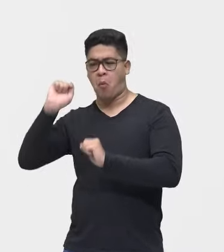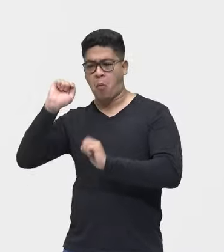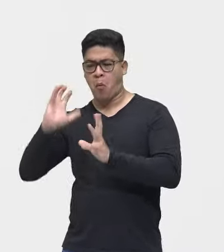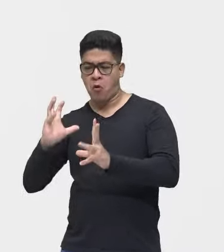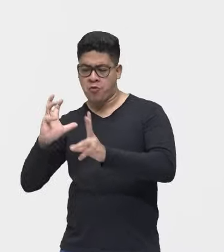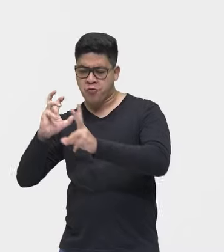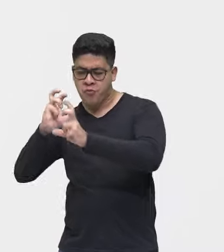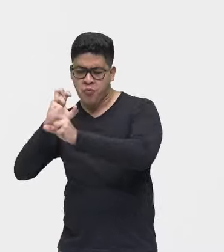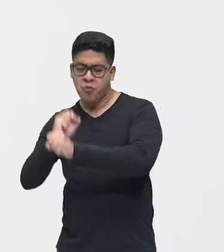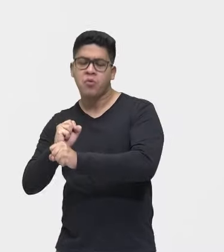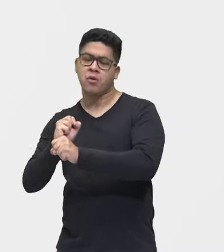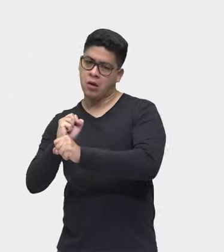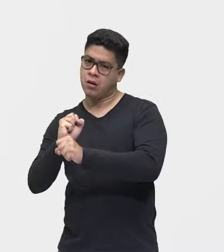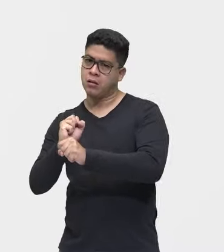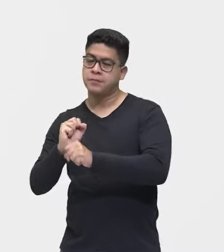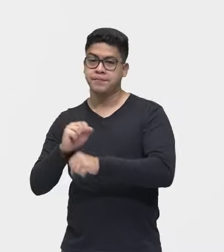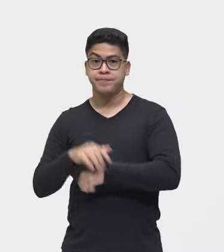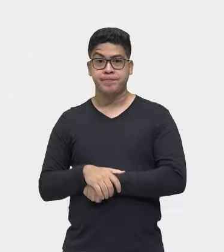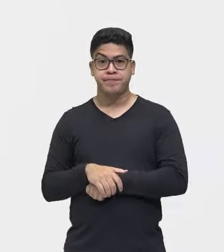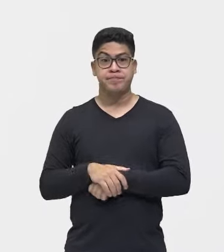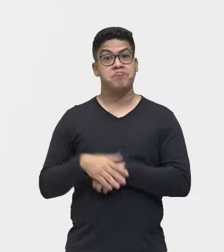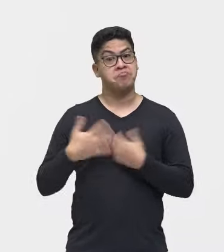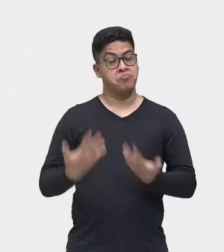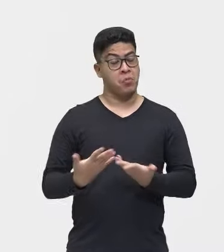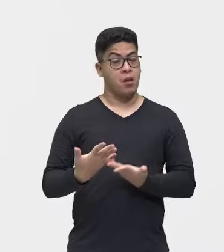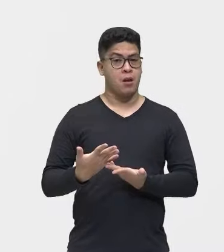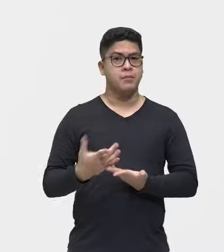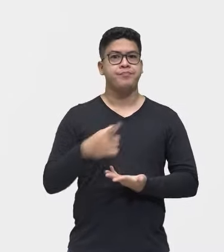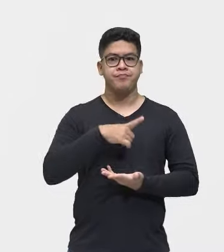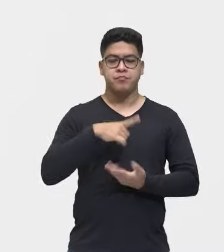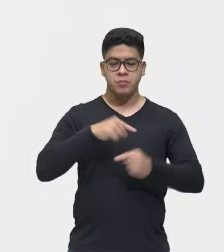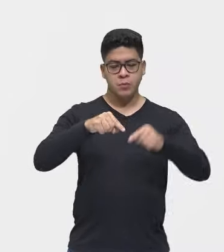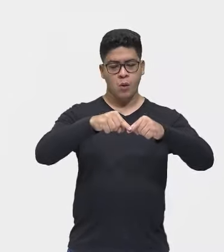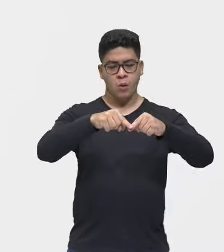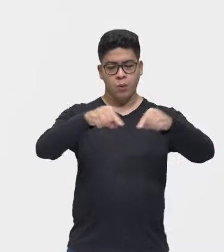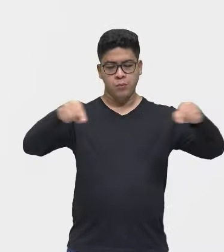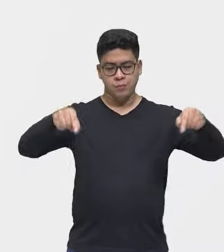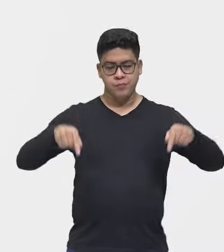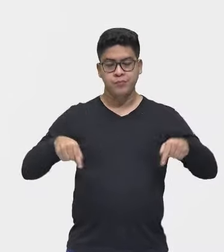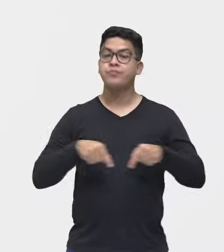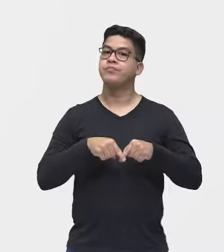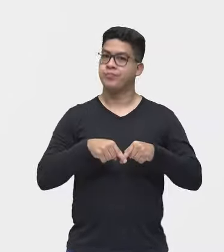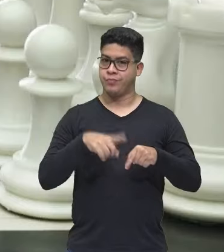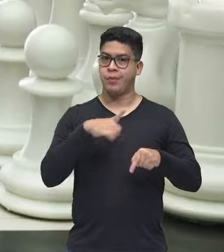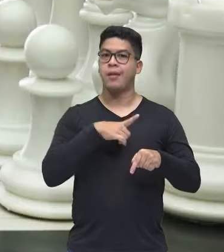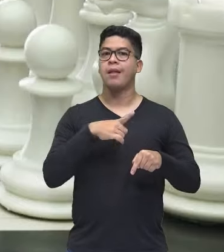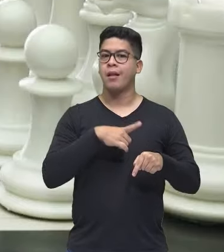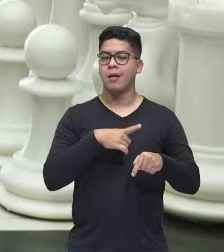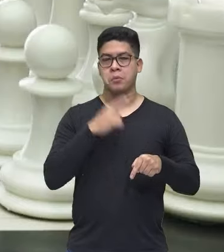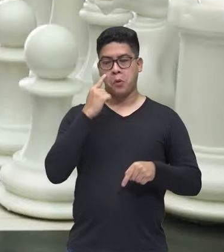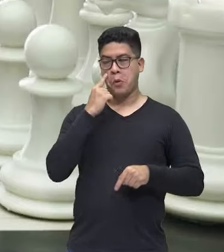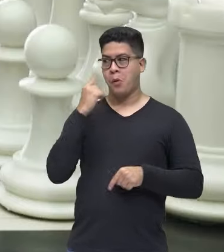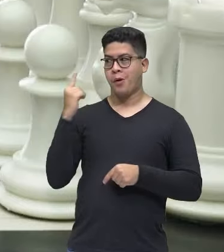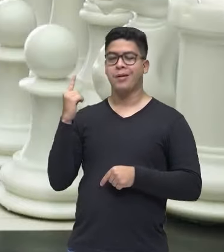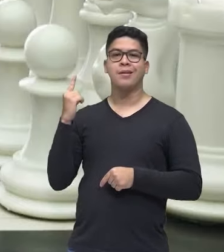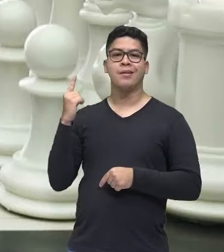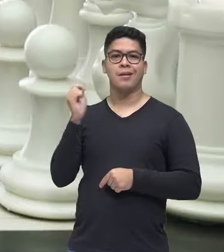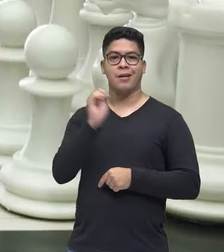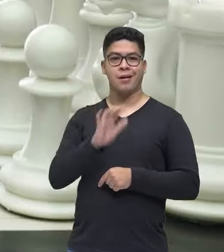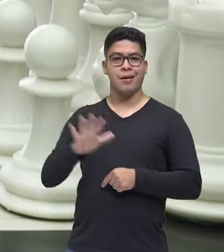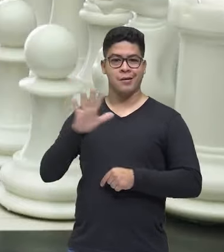nosso jogo de tabuleiro, no nosso xadrez? O tabuleiro, Então, já observem aqui o local onde